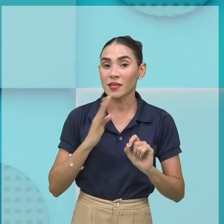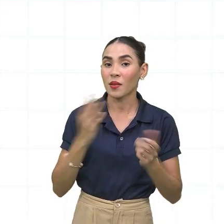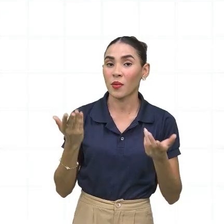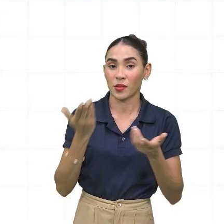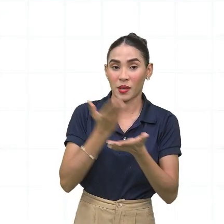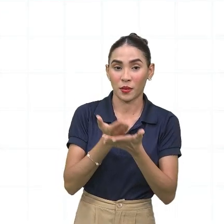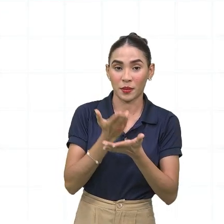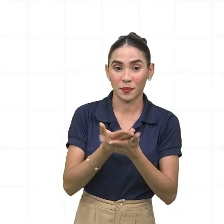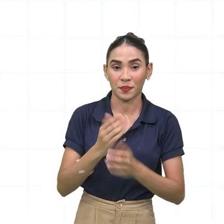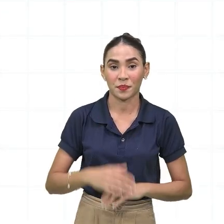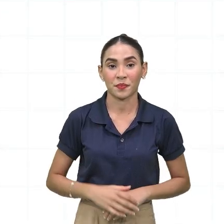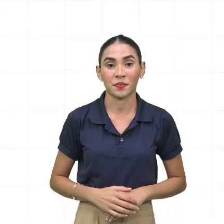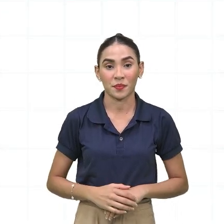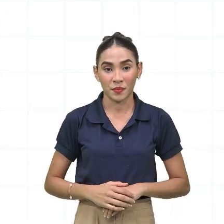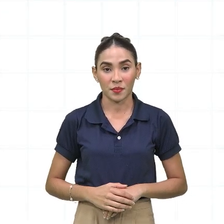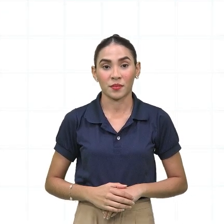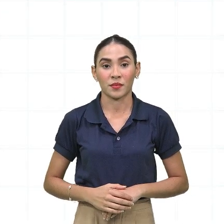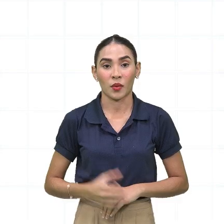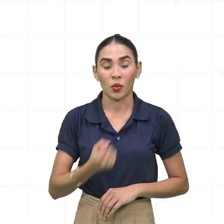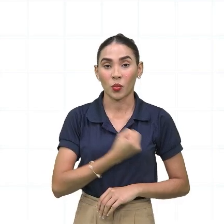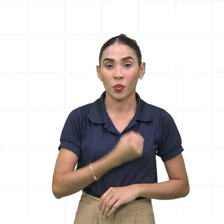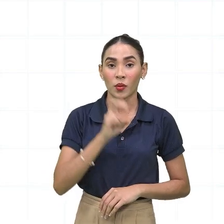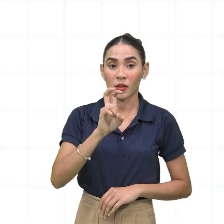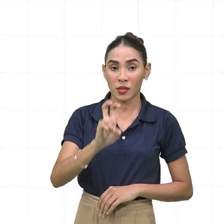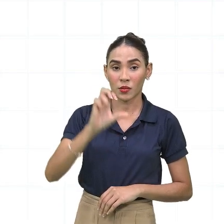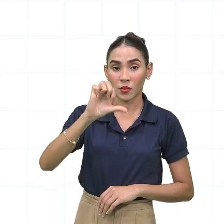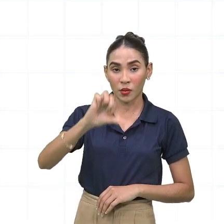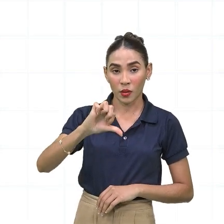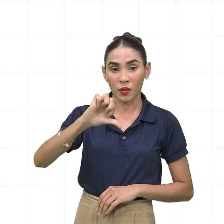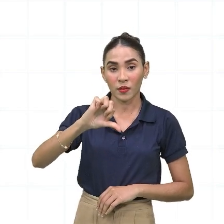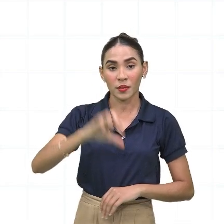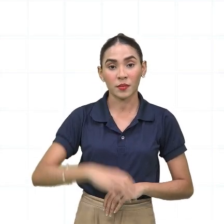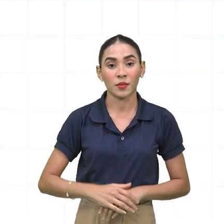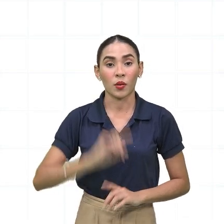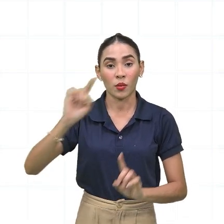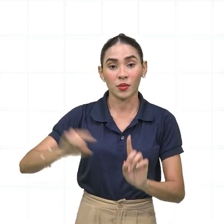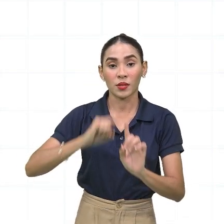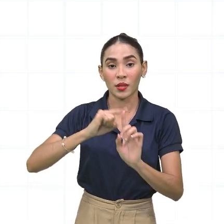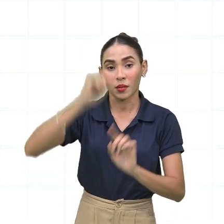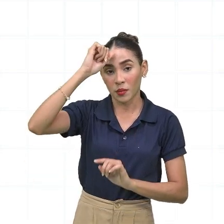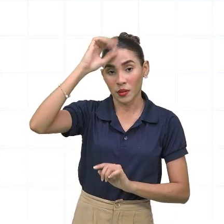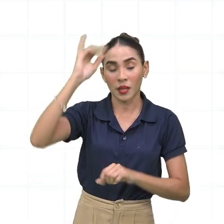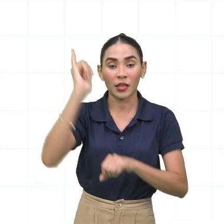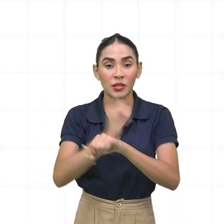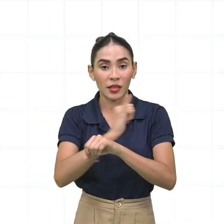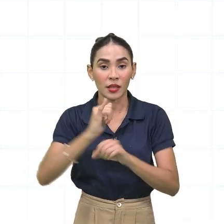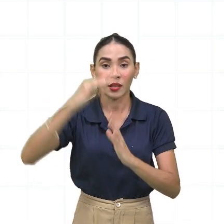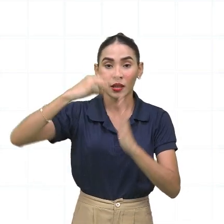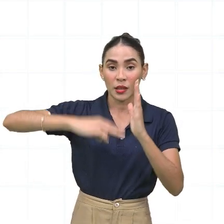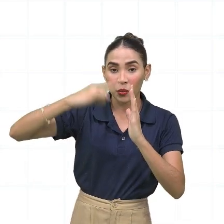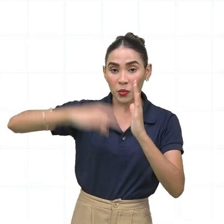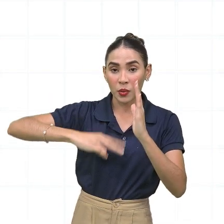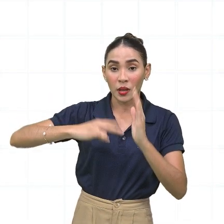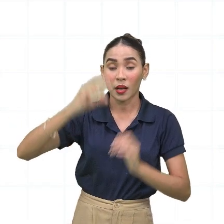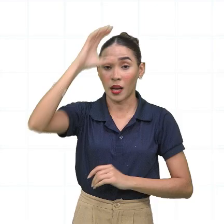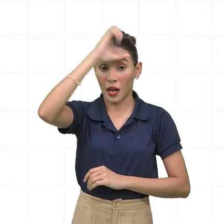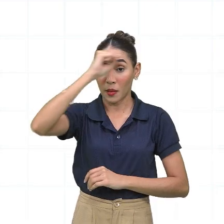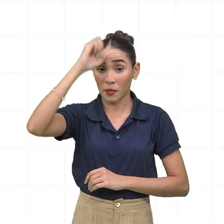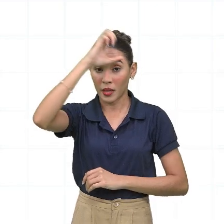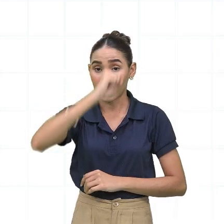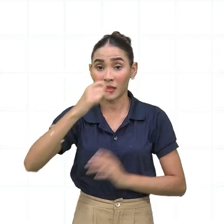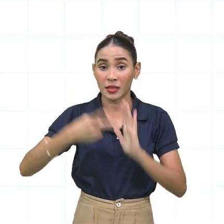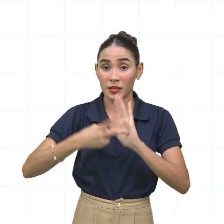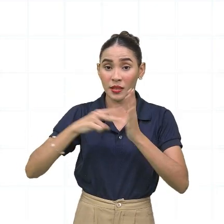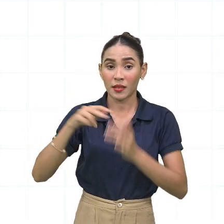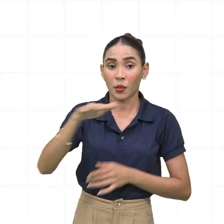de hoje? Temos aí a aula de número 59, o objeto de conhecimento Estratégia de Leitura,